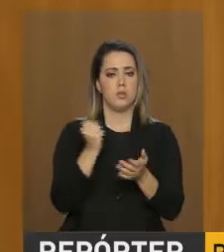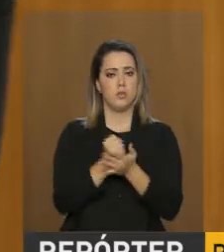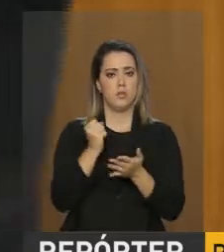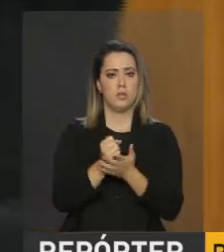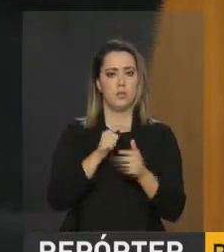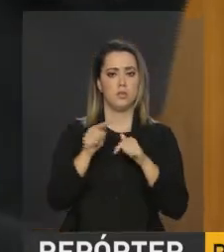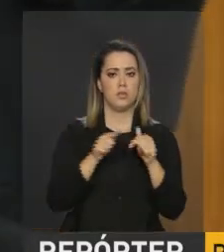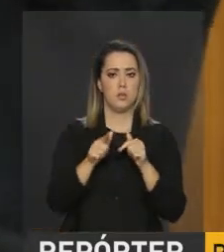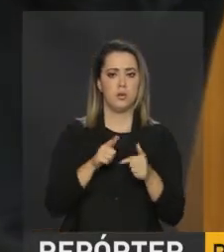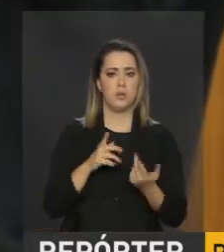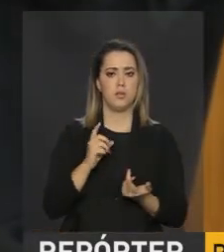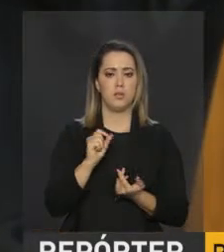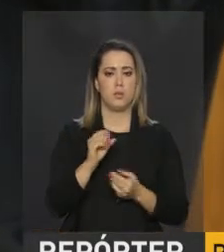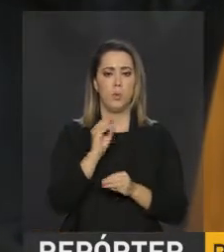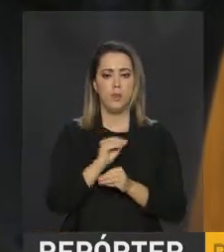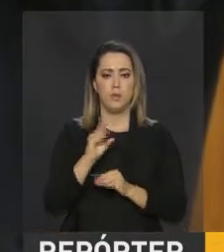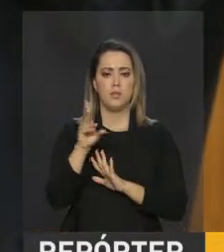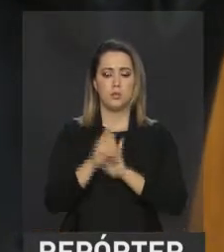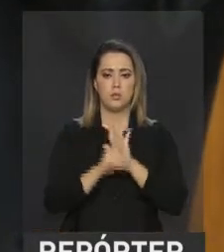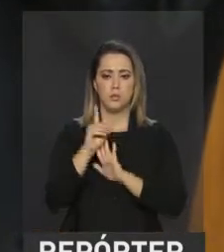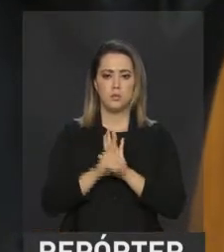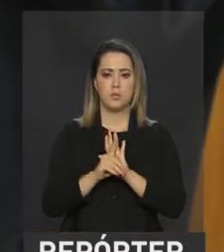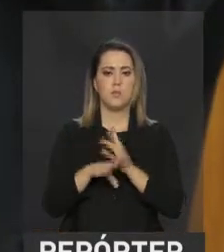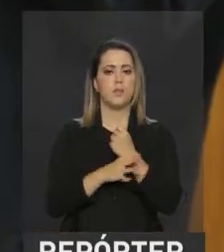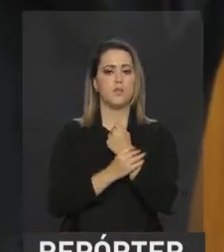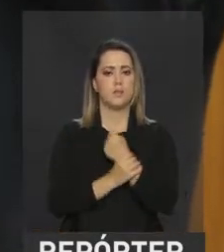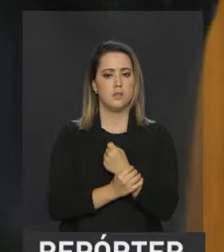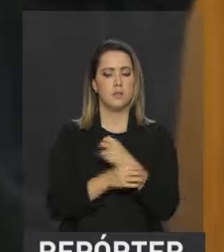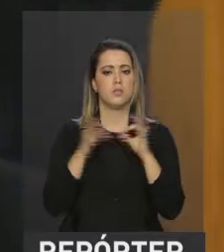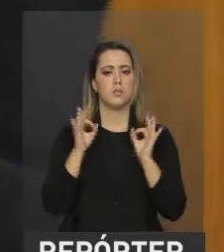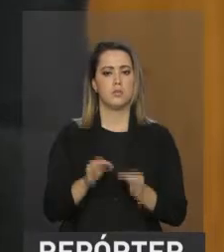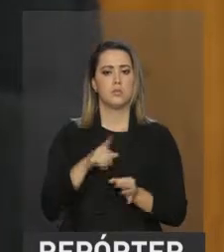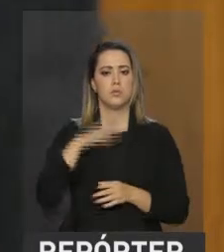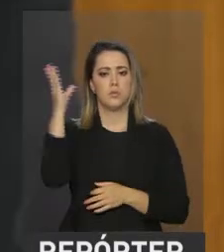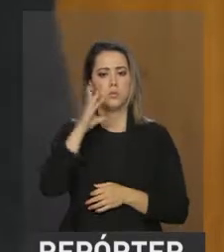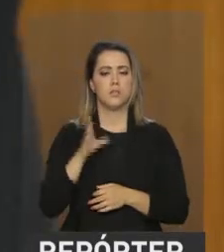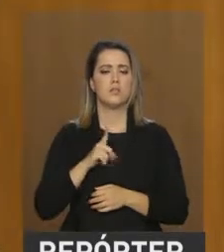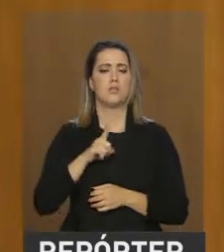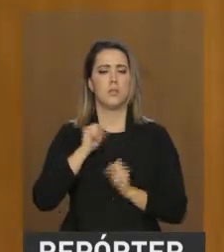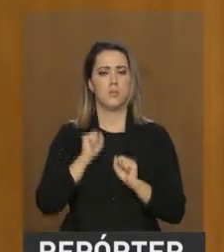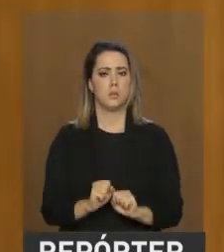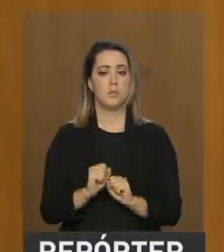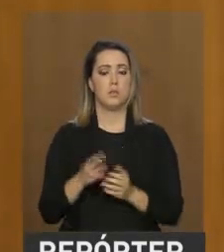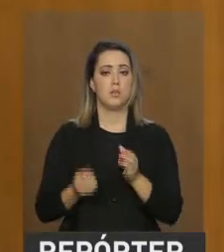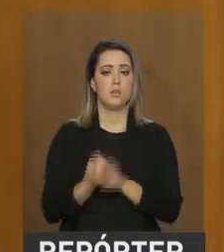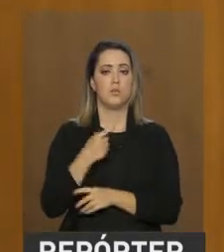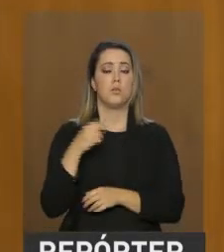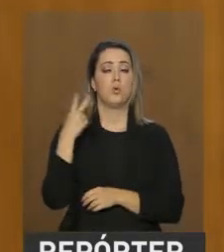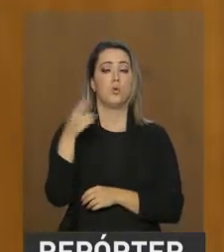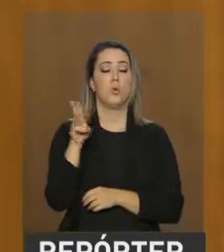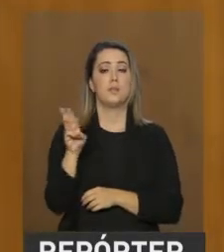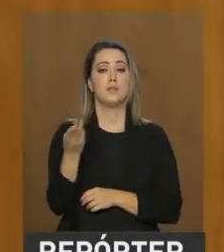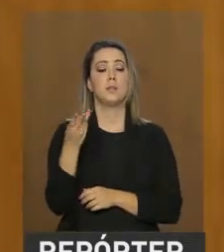trabalho preservando direitos com a segurança jurídica o brasil tem capacidade de gerar 2 milhões